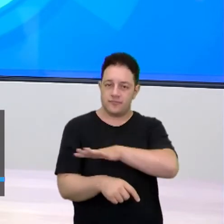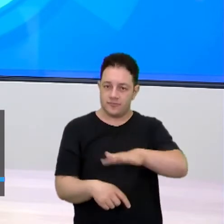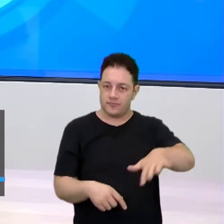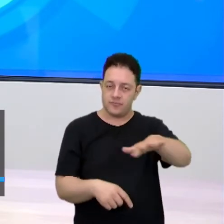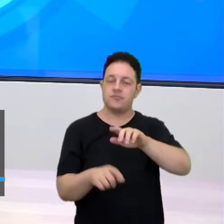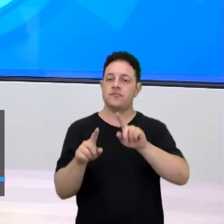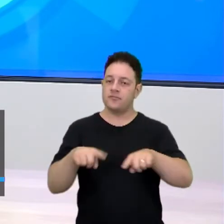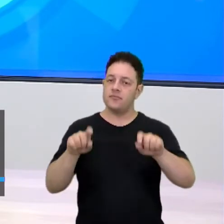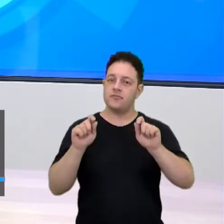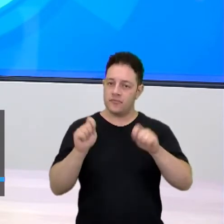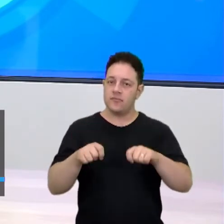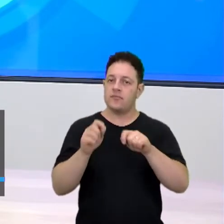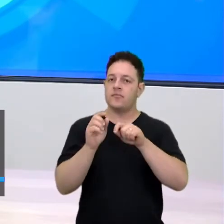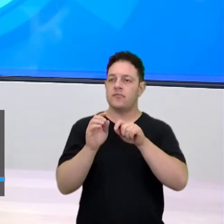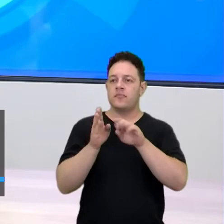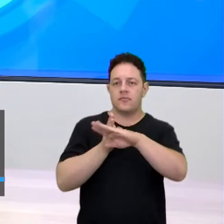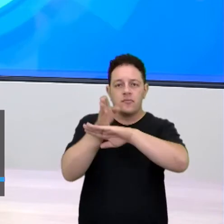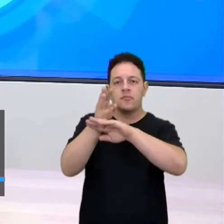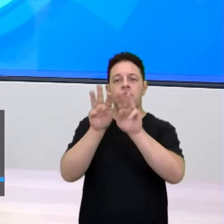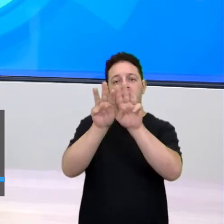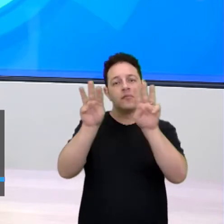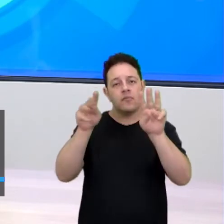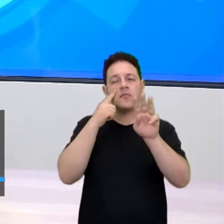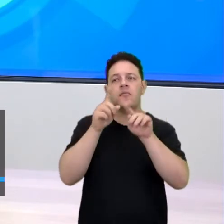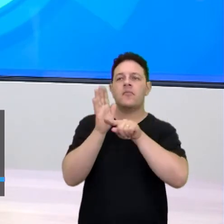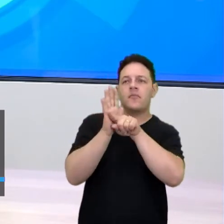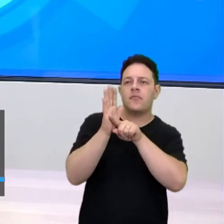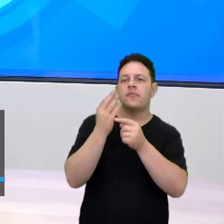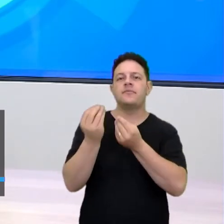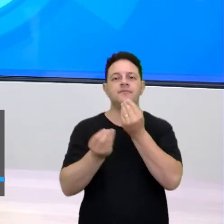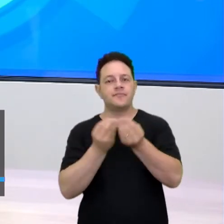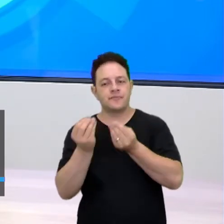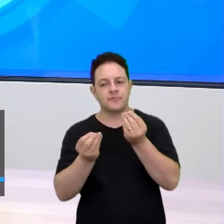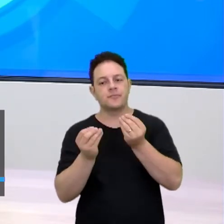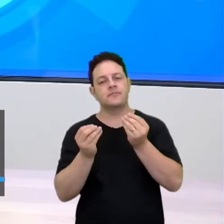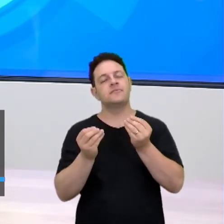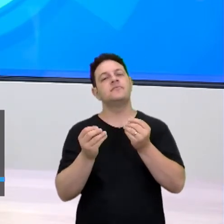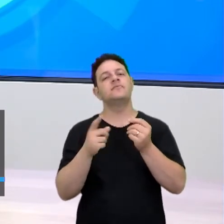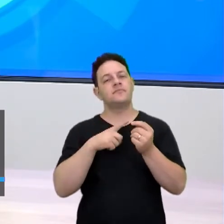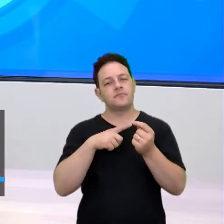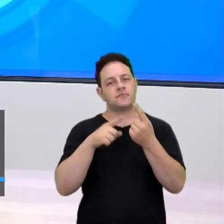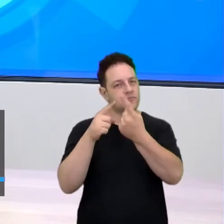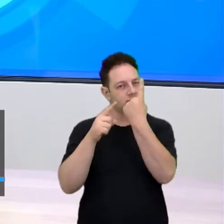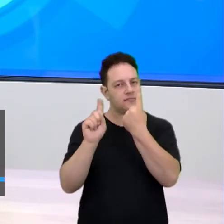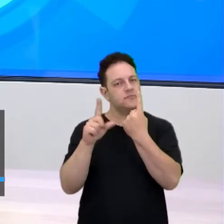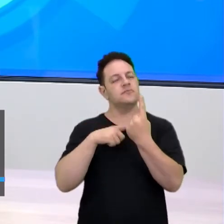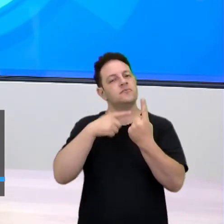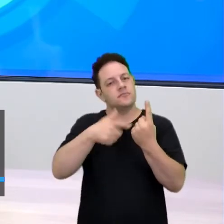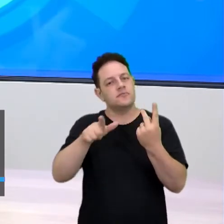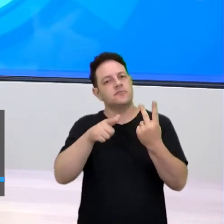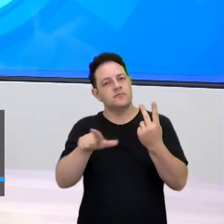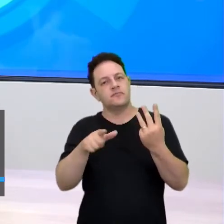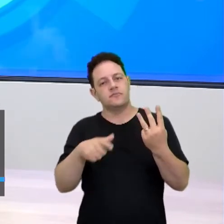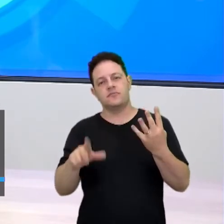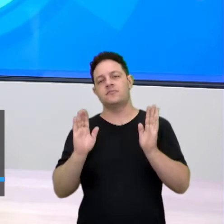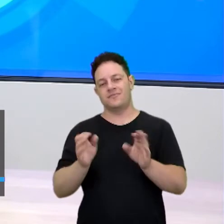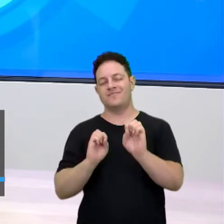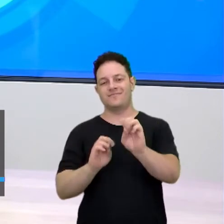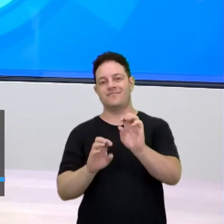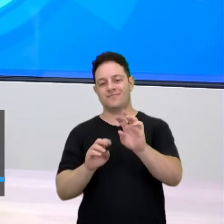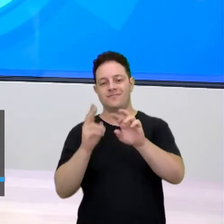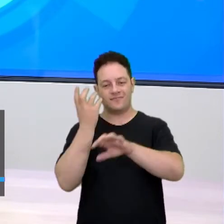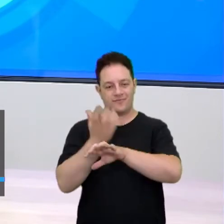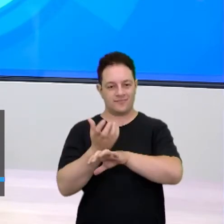pesquisa nesses sites, como em outros sites que nós vimos aí no decorrer aí das aulas aí, né, desse